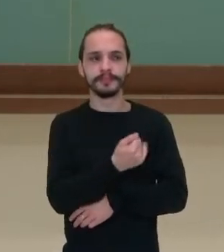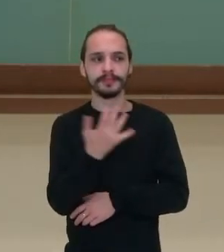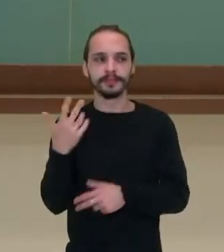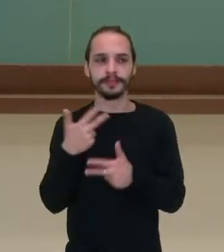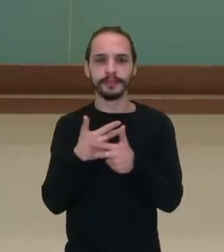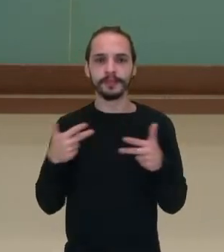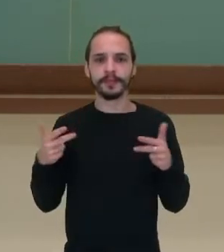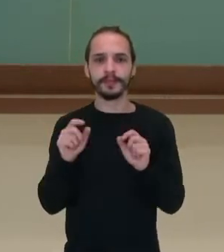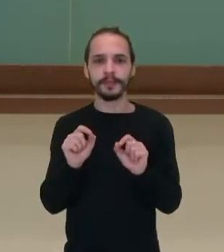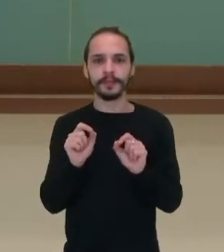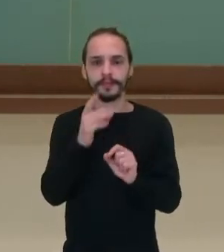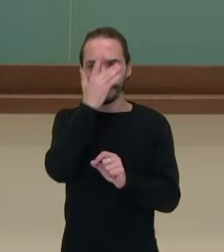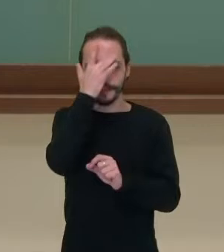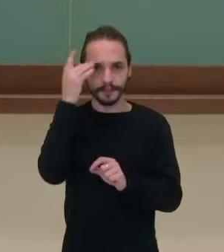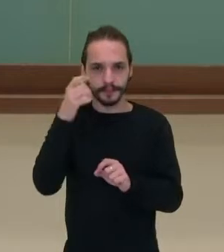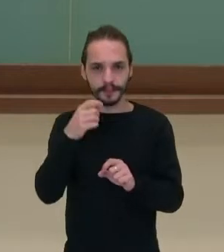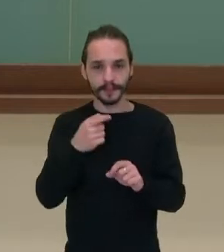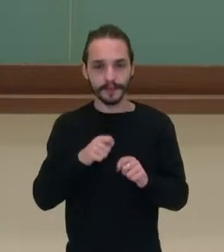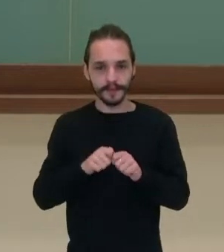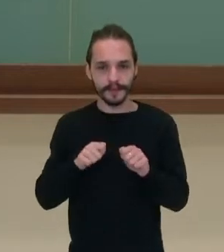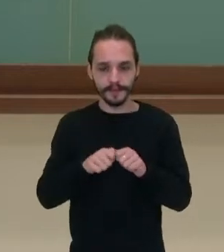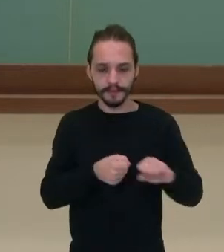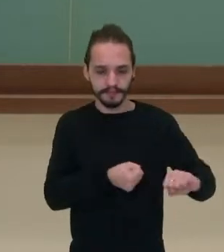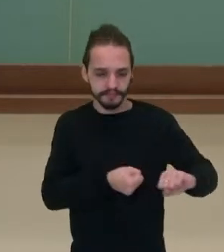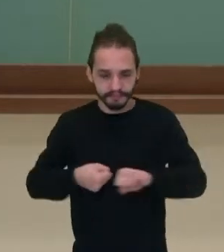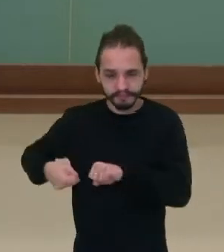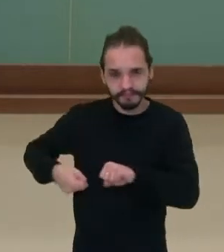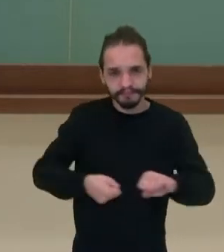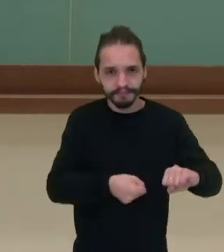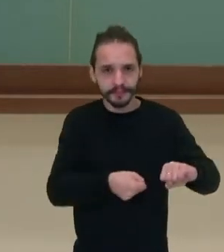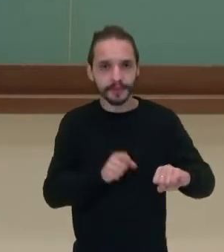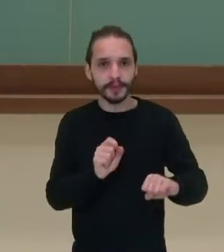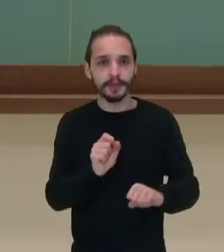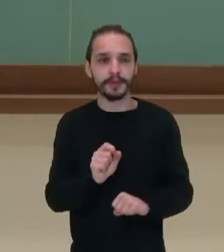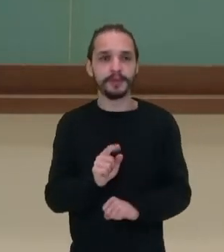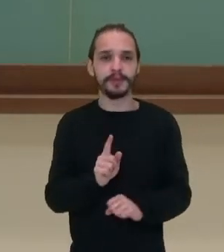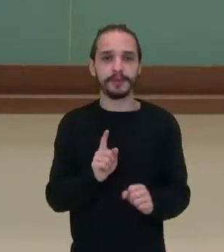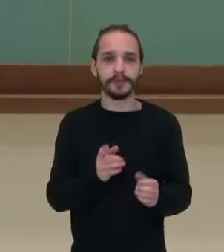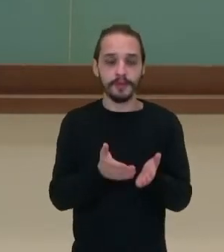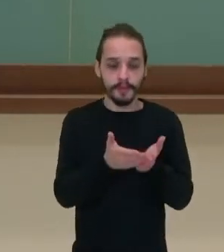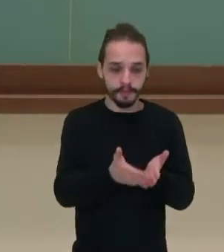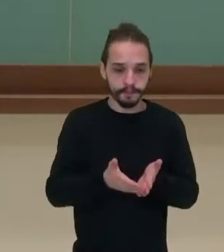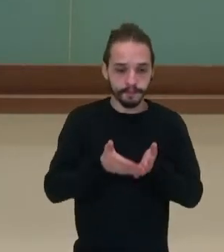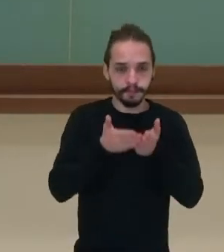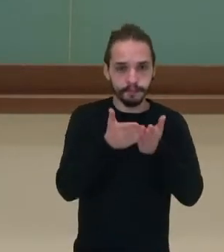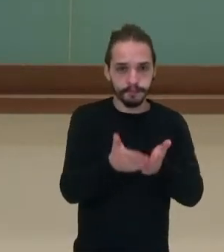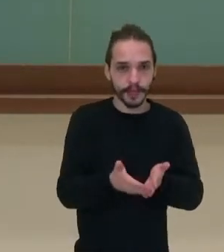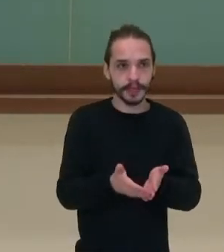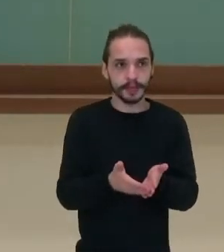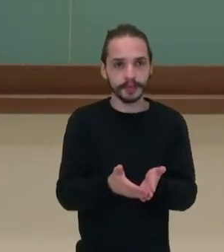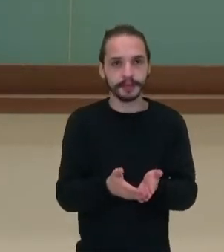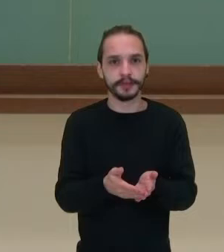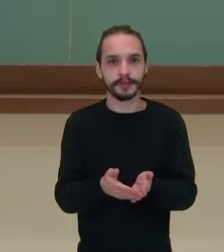que os caras fizeram cabo de guerra, por exemplo, entre uma embarcação, né,